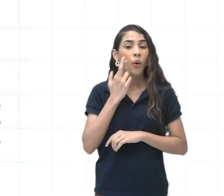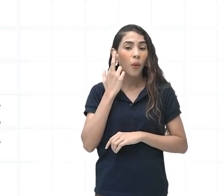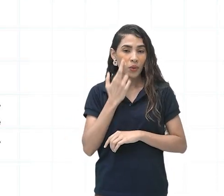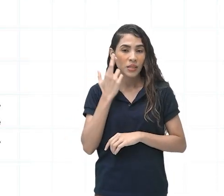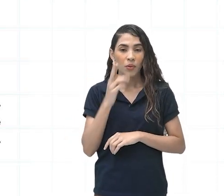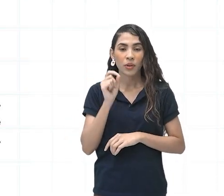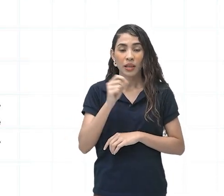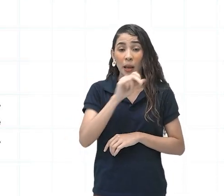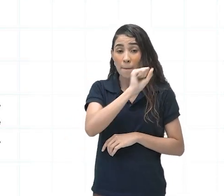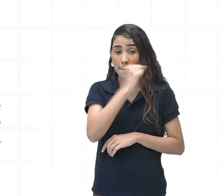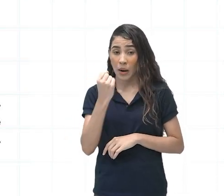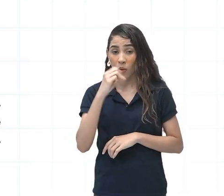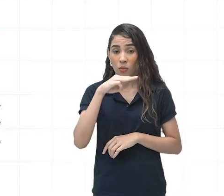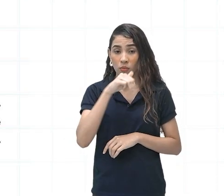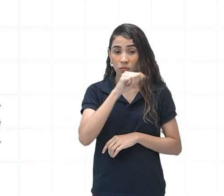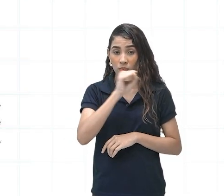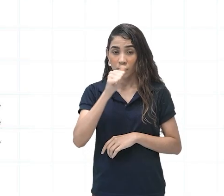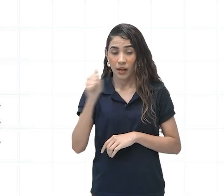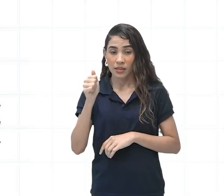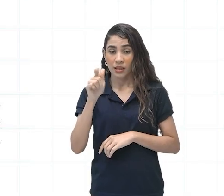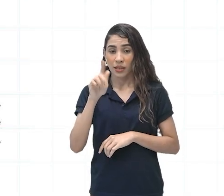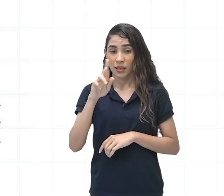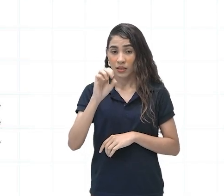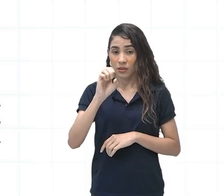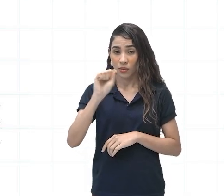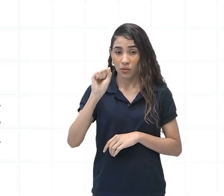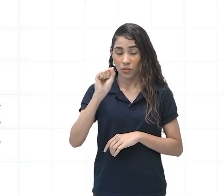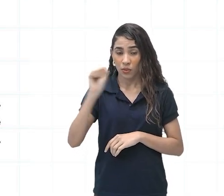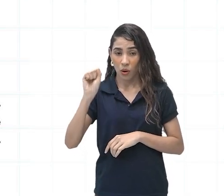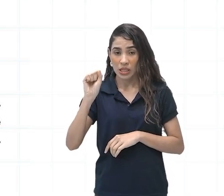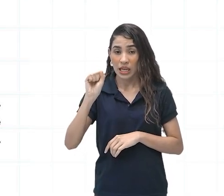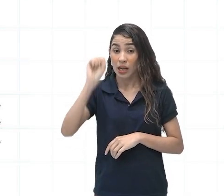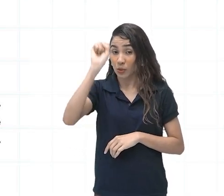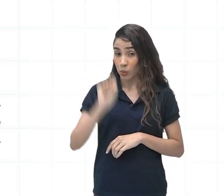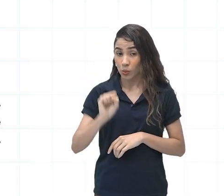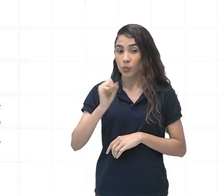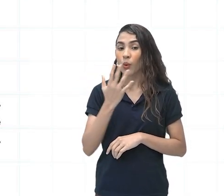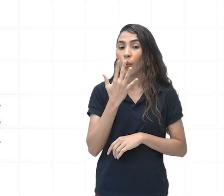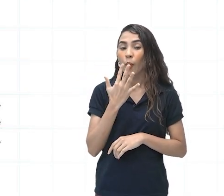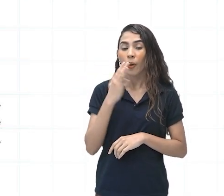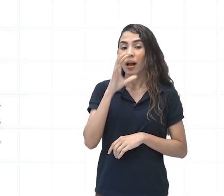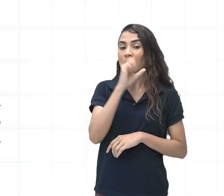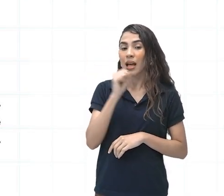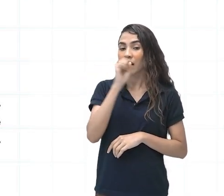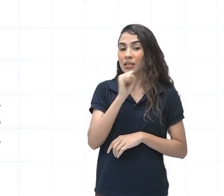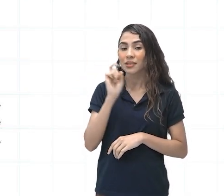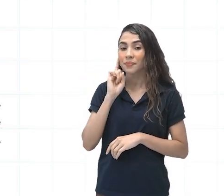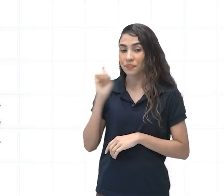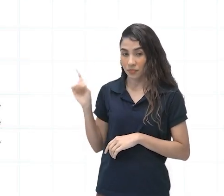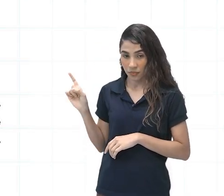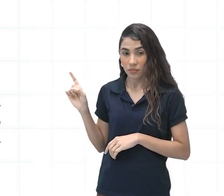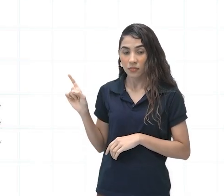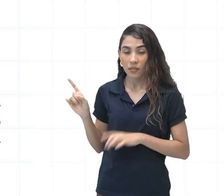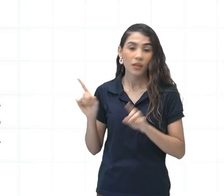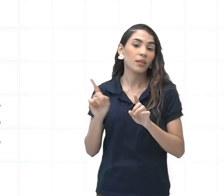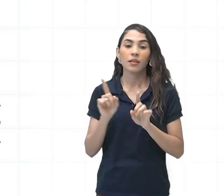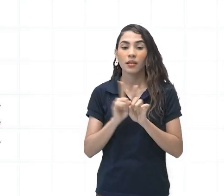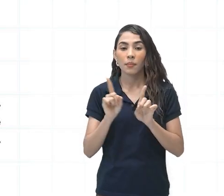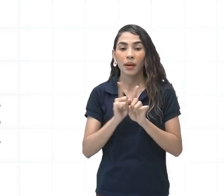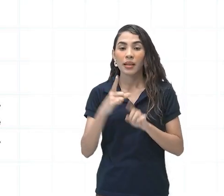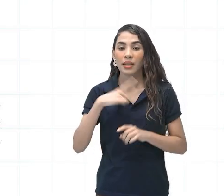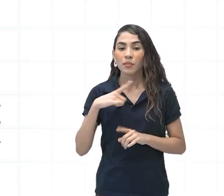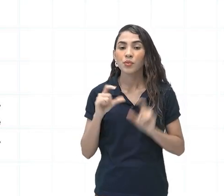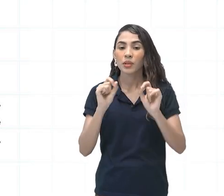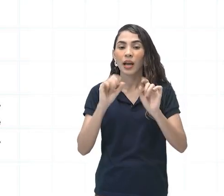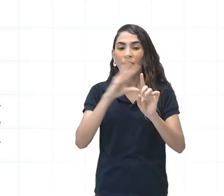é pão da massa grossa. E mais para o sul, em laranja, né, a cor alaranjada, temos aí a tendência